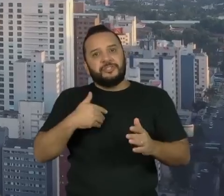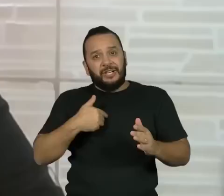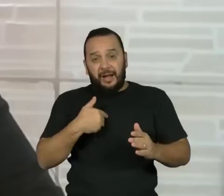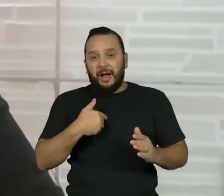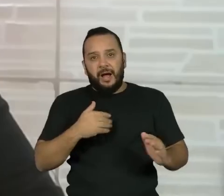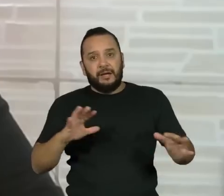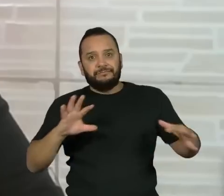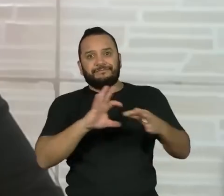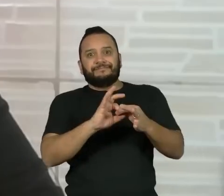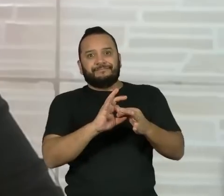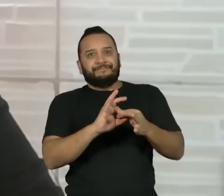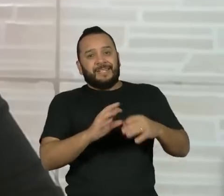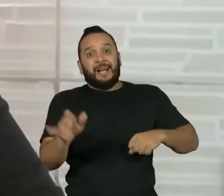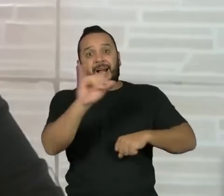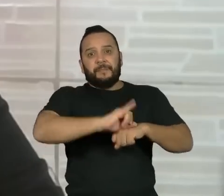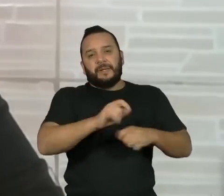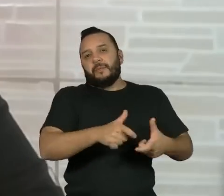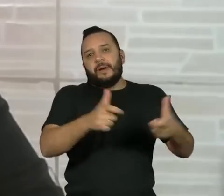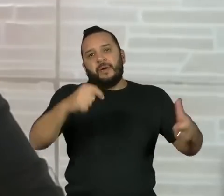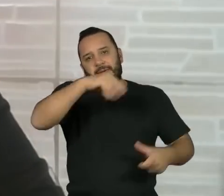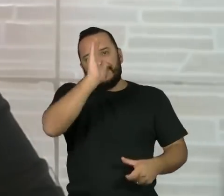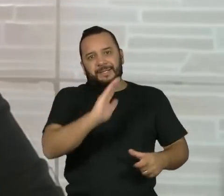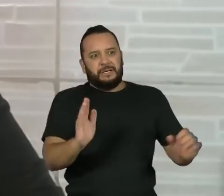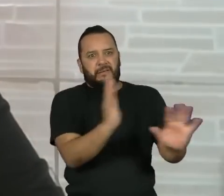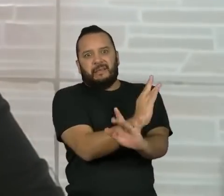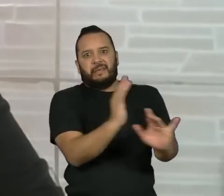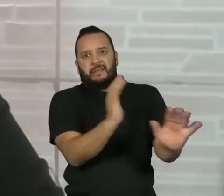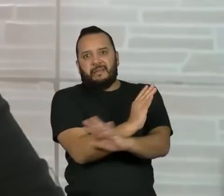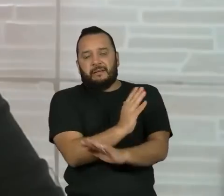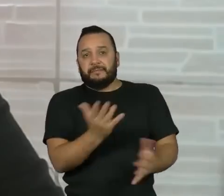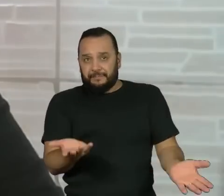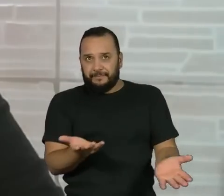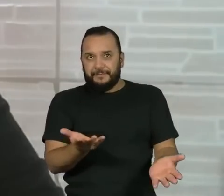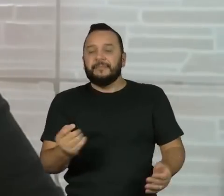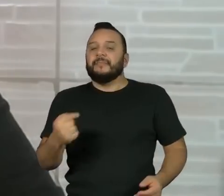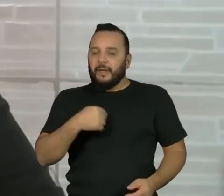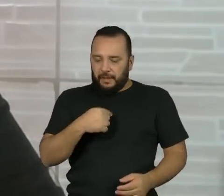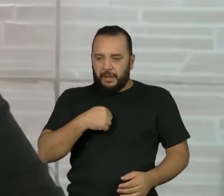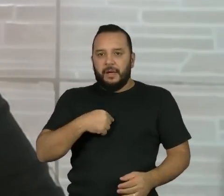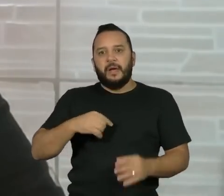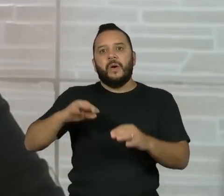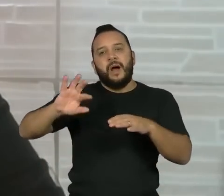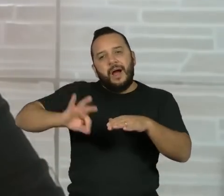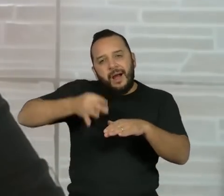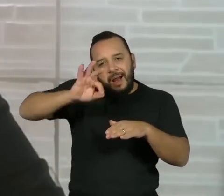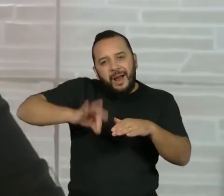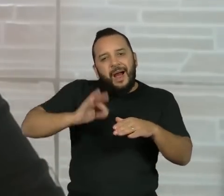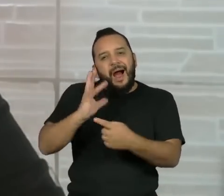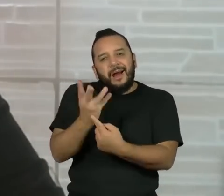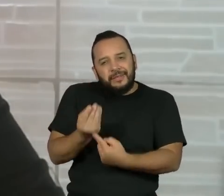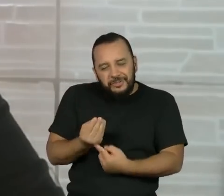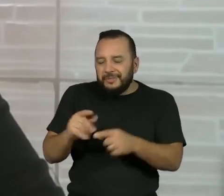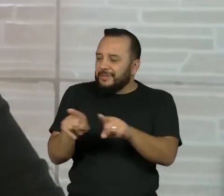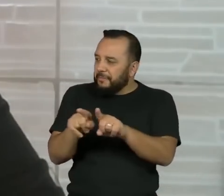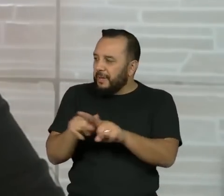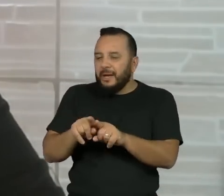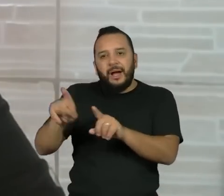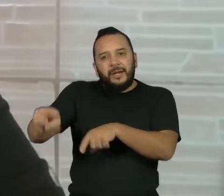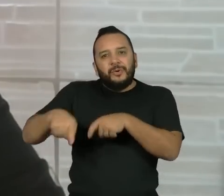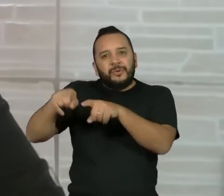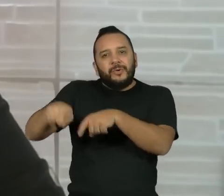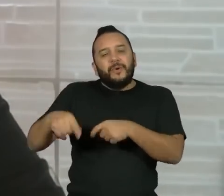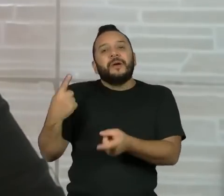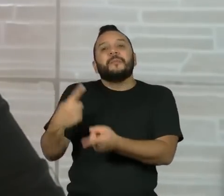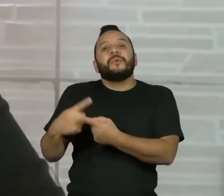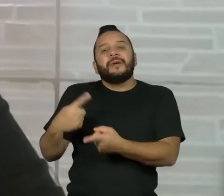país. Eu sempre coloco como artesã e agricultora, né, em virtude da minha mãe, da minha sogra, das